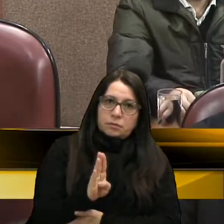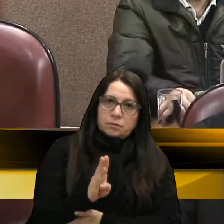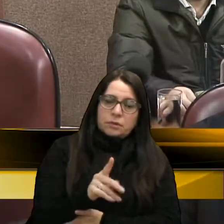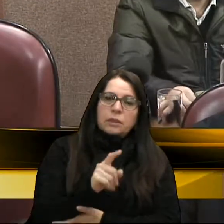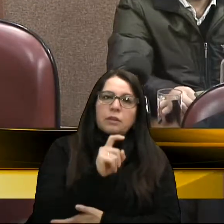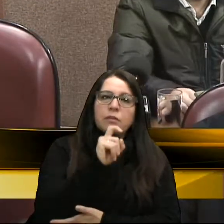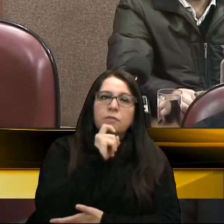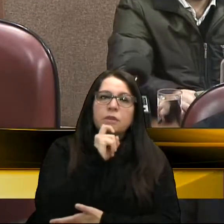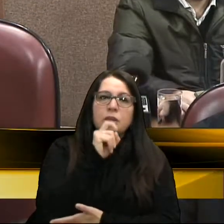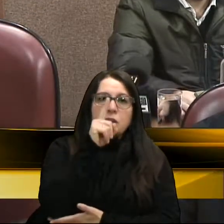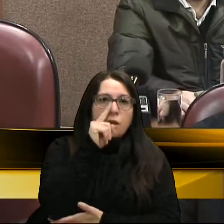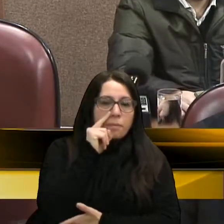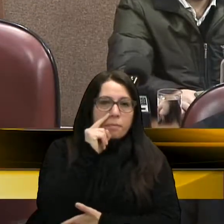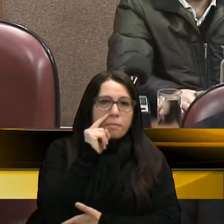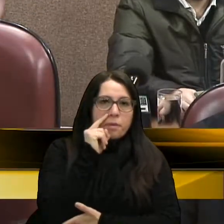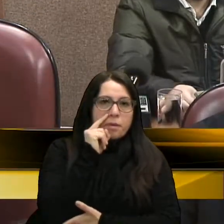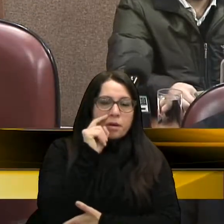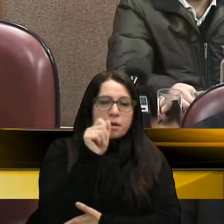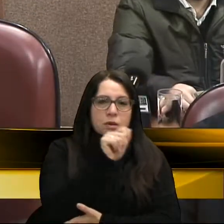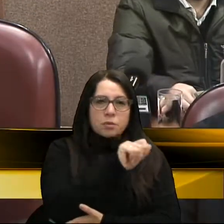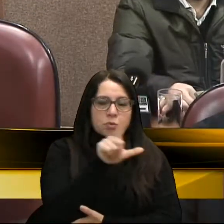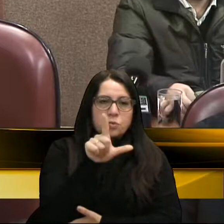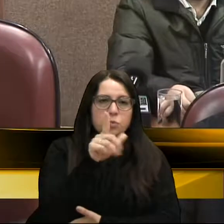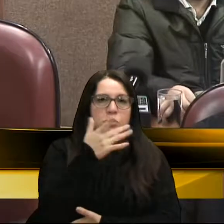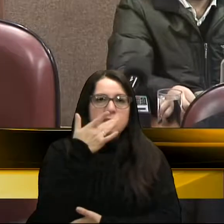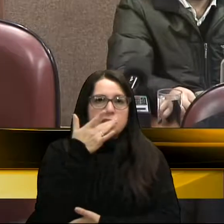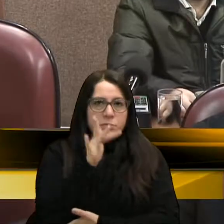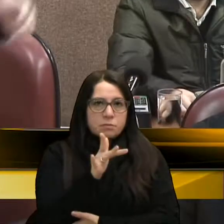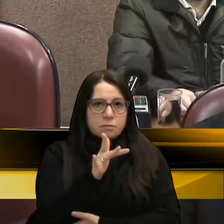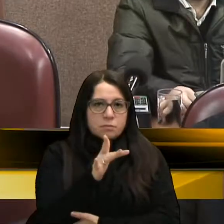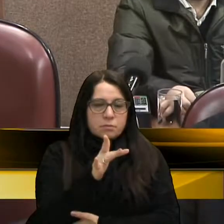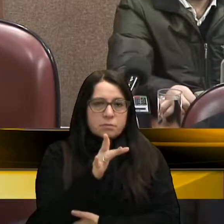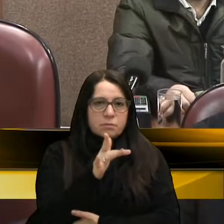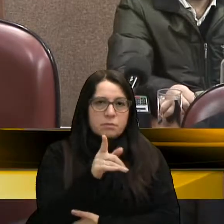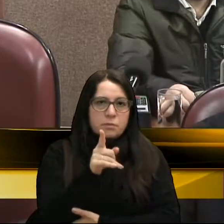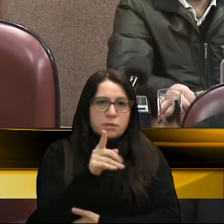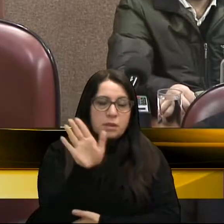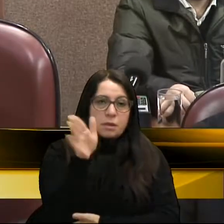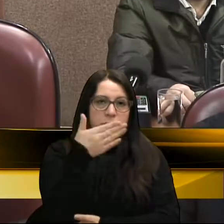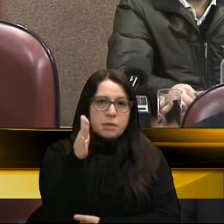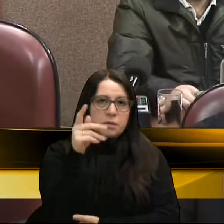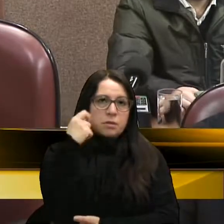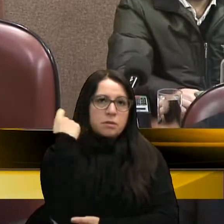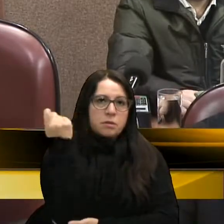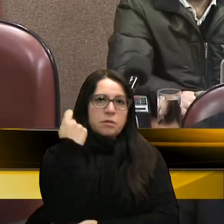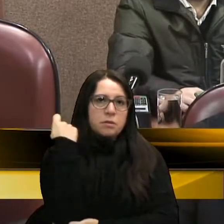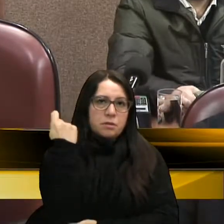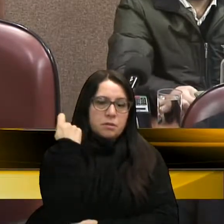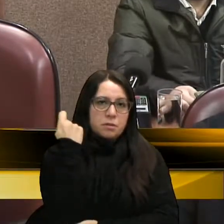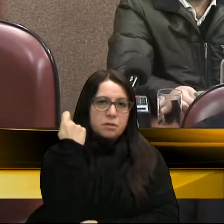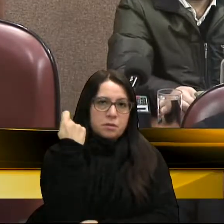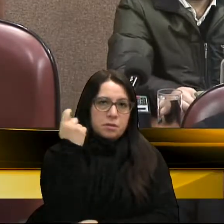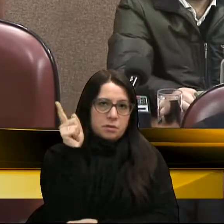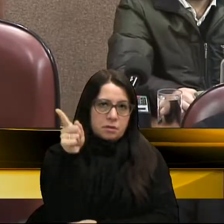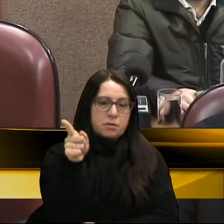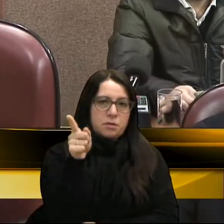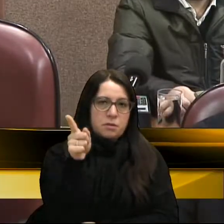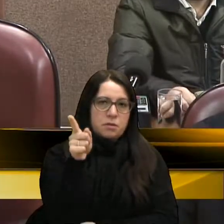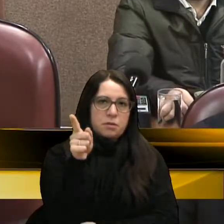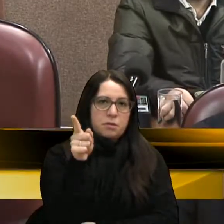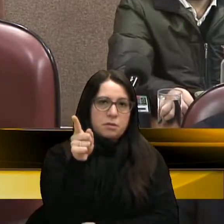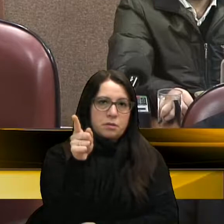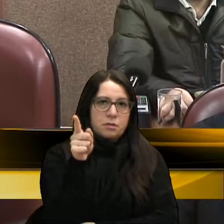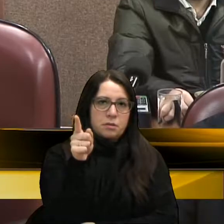Verde, amarela, azul e branca. A bandeira do Rio Grande do Sul está ali.